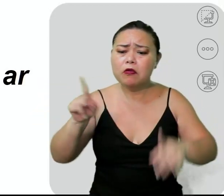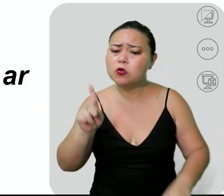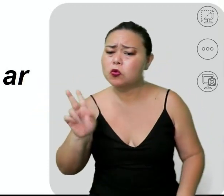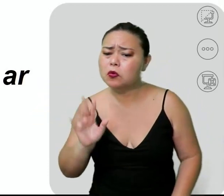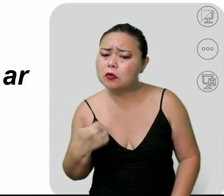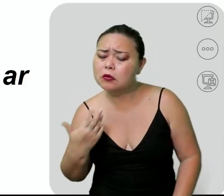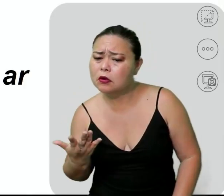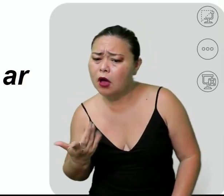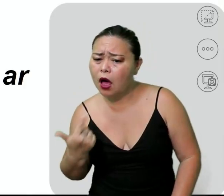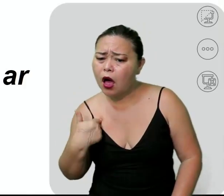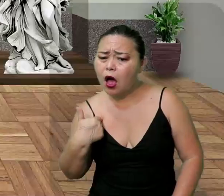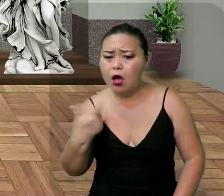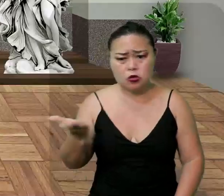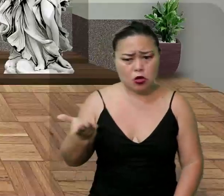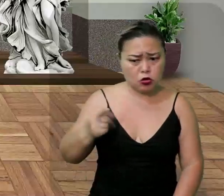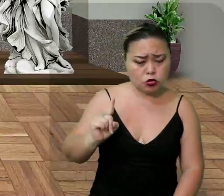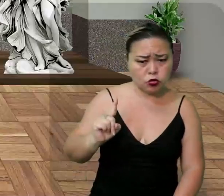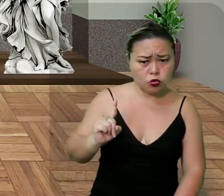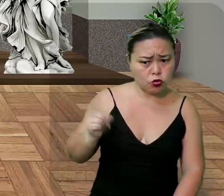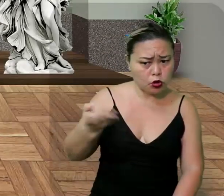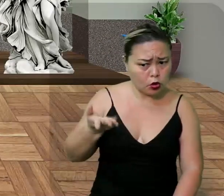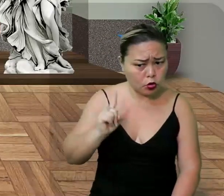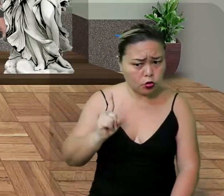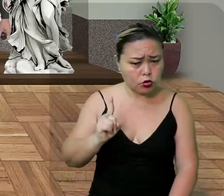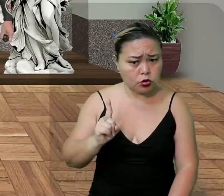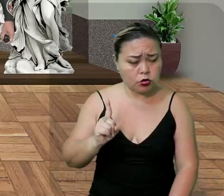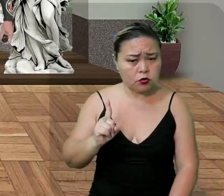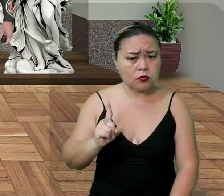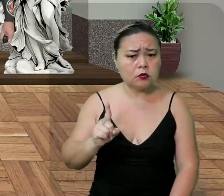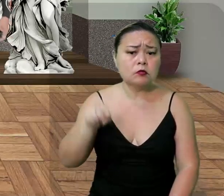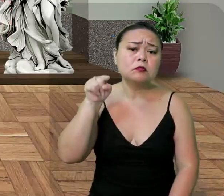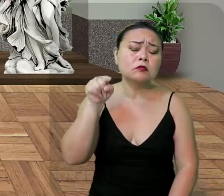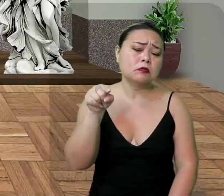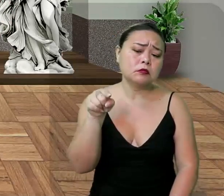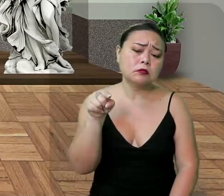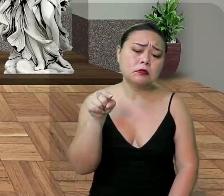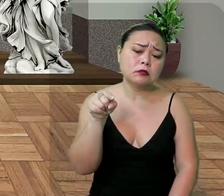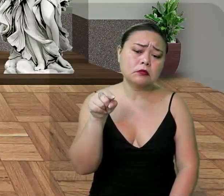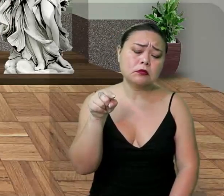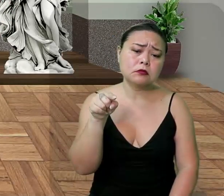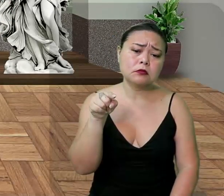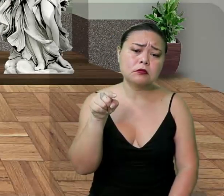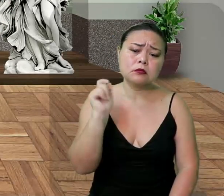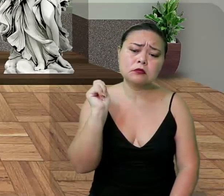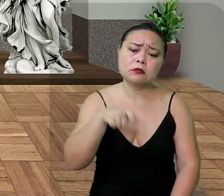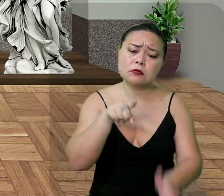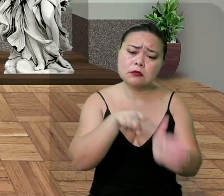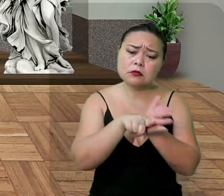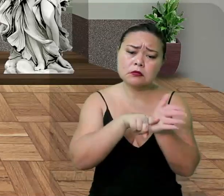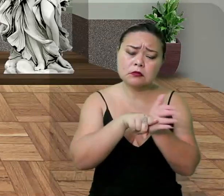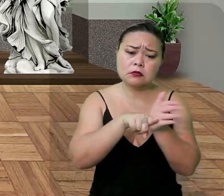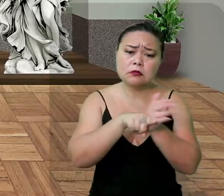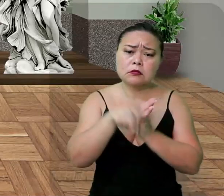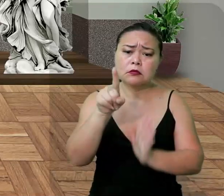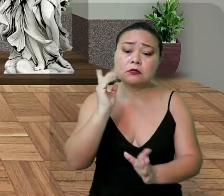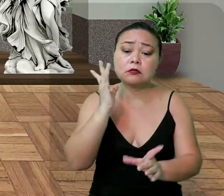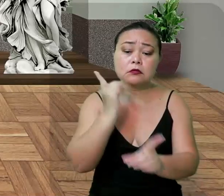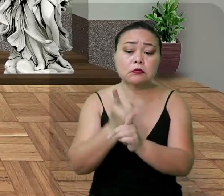professor, isso não é de hoje. Vem para mim, não é de hoje. Você pode